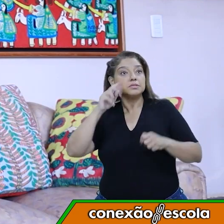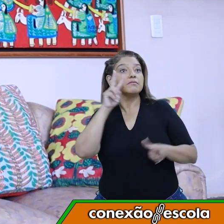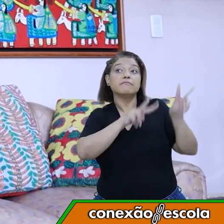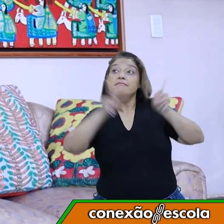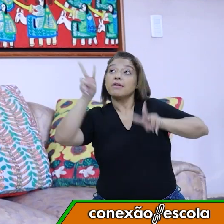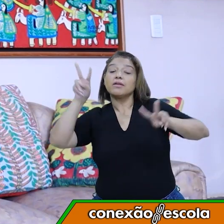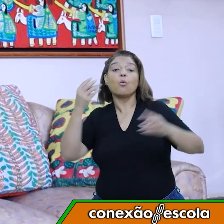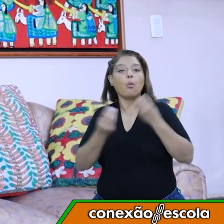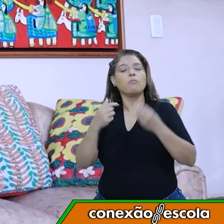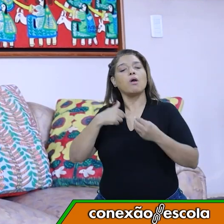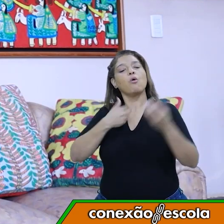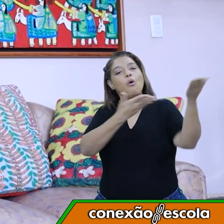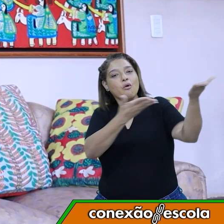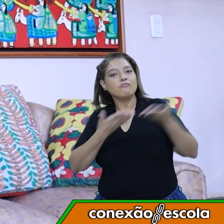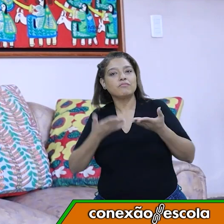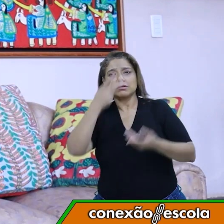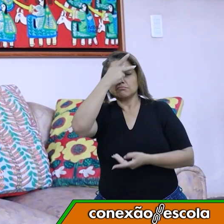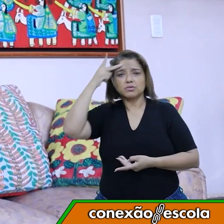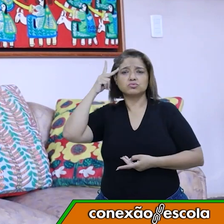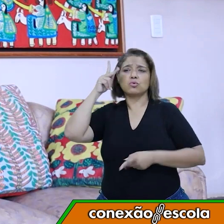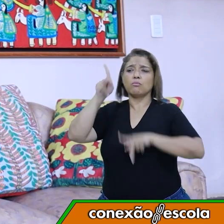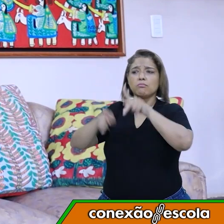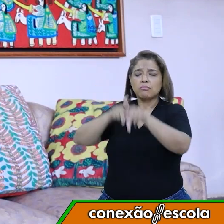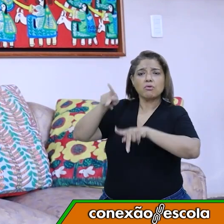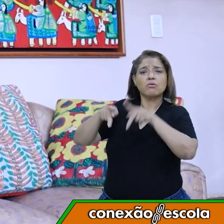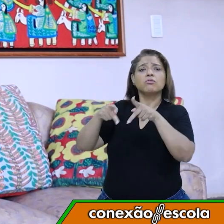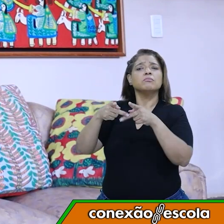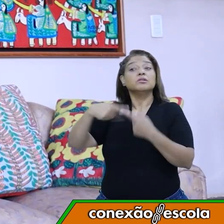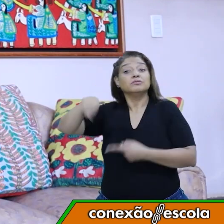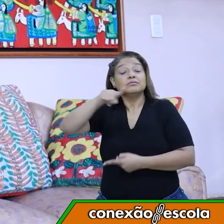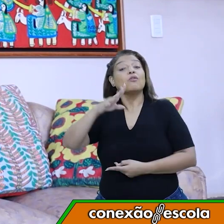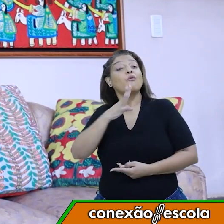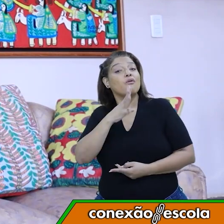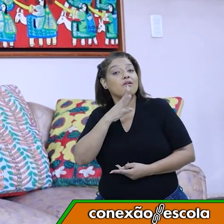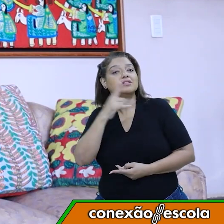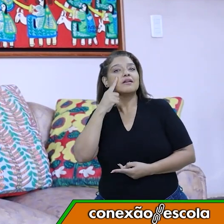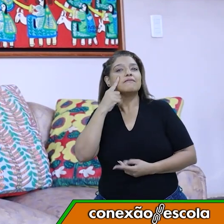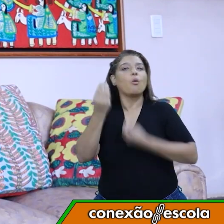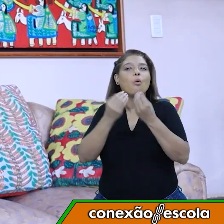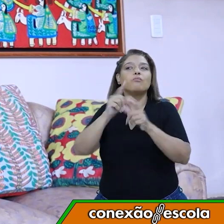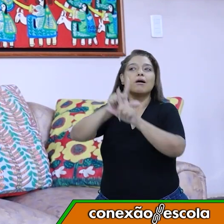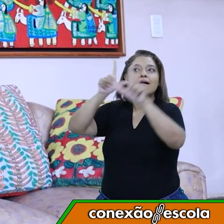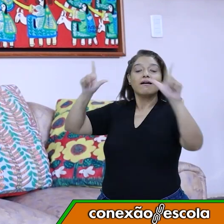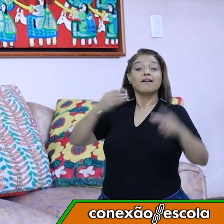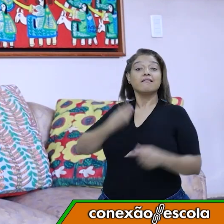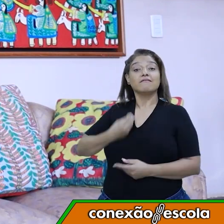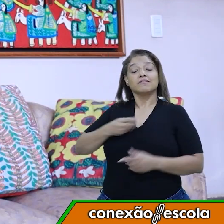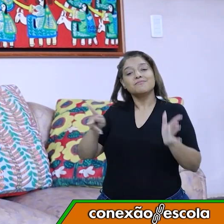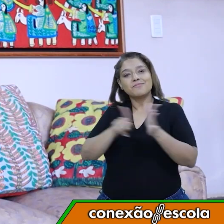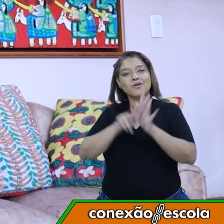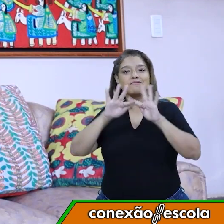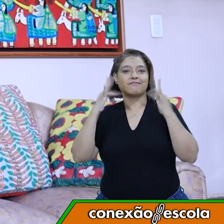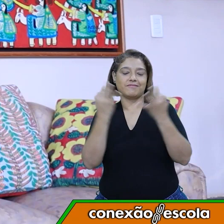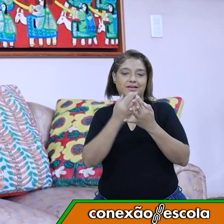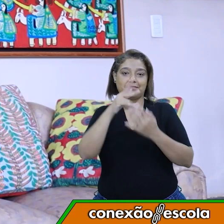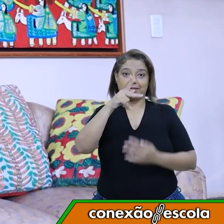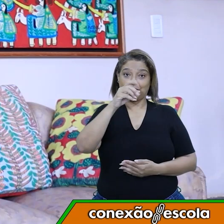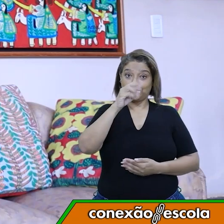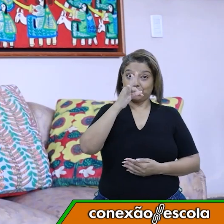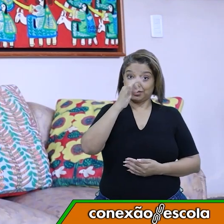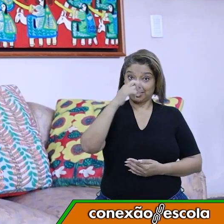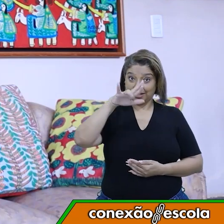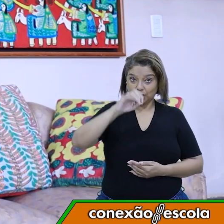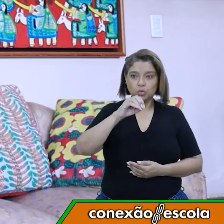que venha a conhecer o Instituto e conhecer um pouquinho a história do Poteiro e a história da família Poteiro. E está aberto